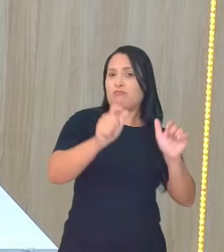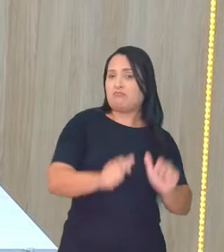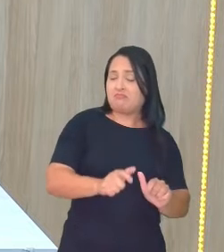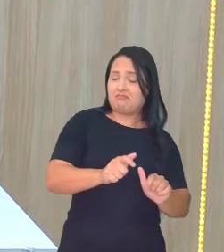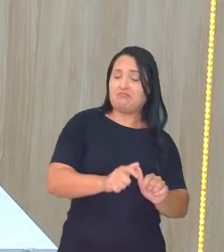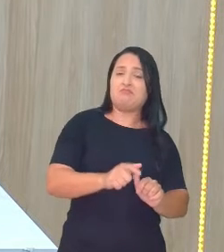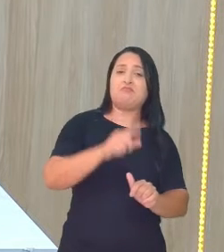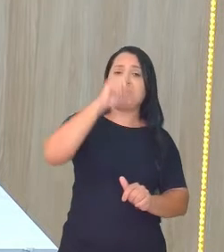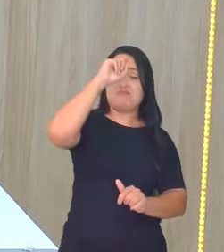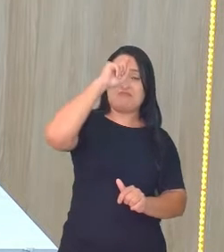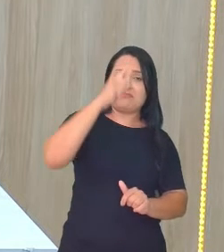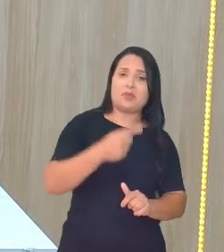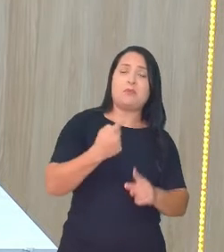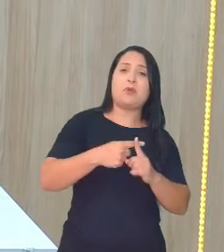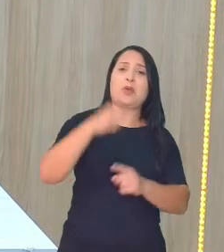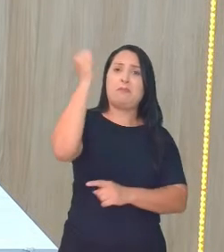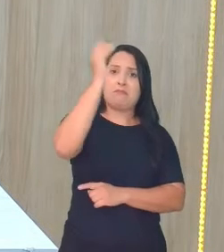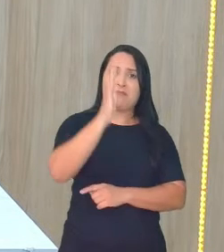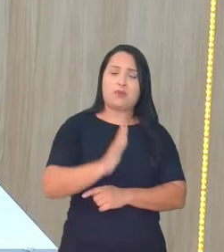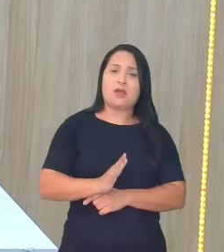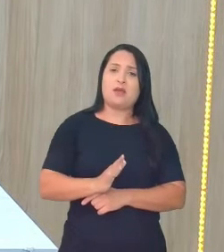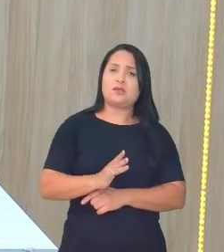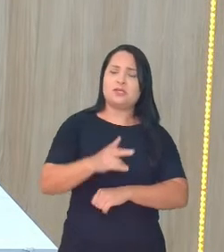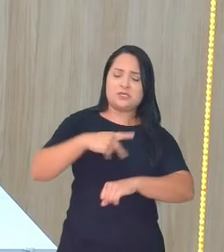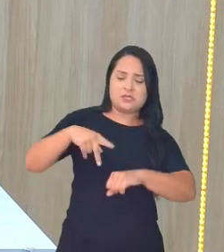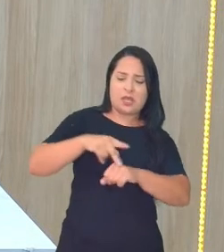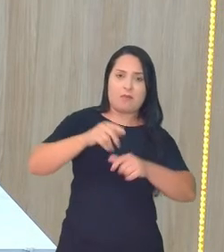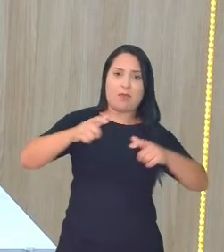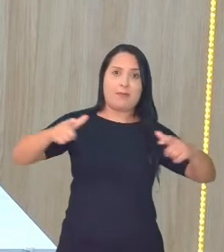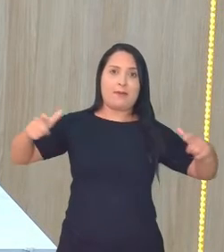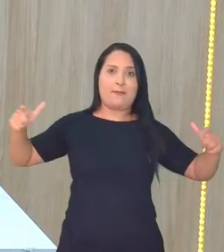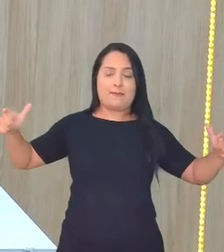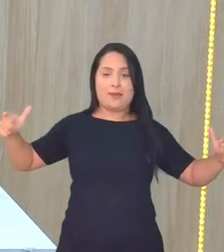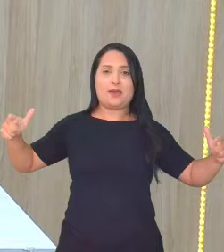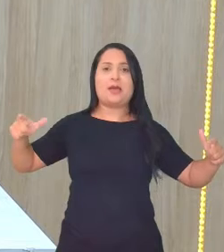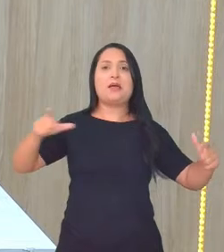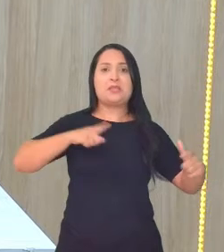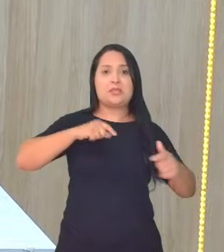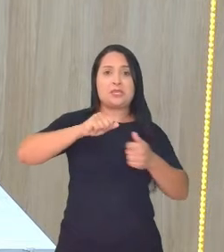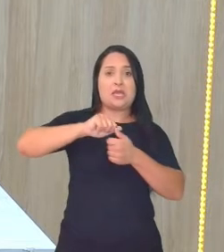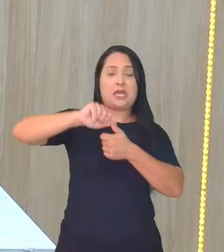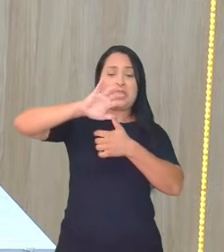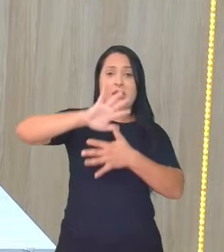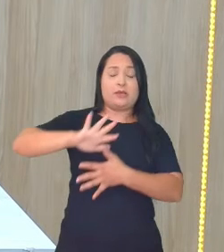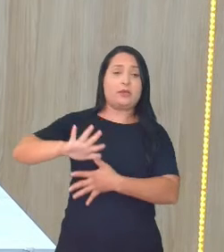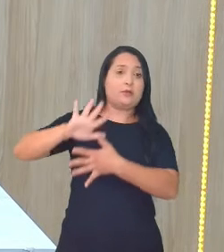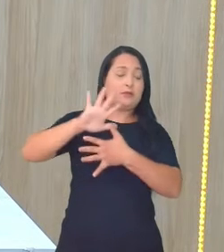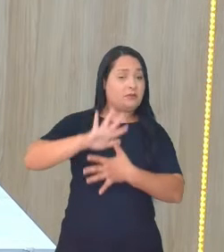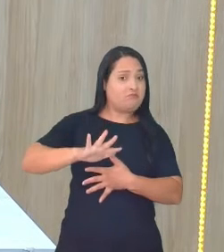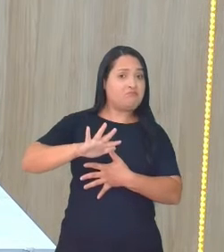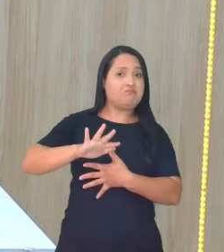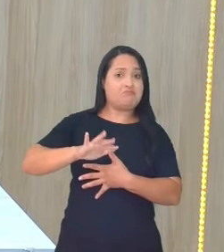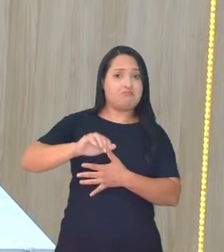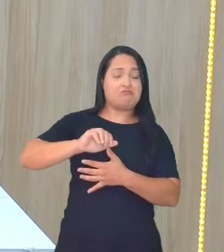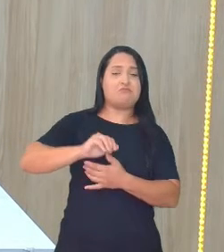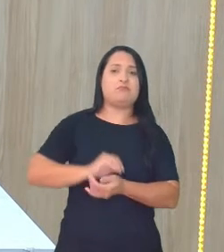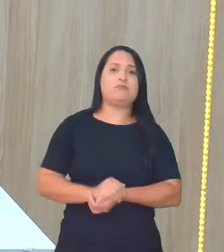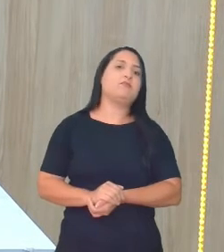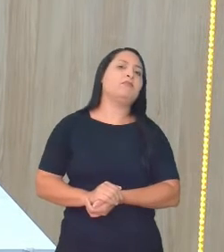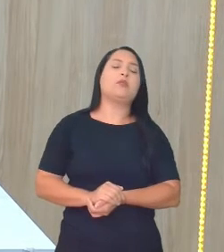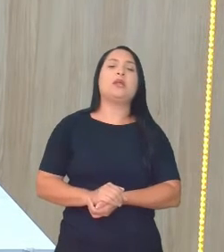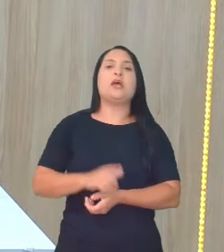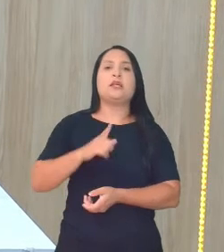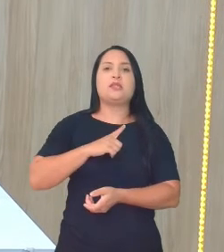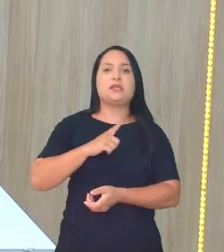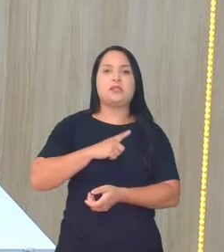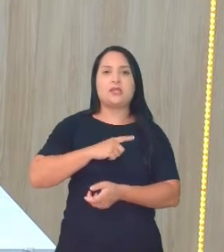que o Brasil ele é muito grande, né? Tem uma dimensão aí continental. Né? Então, veja, várias situações ali